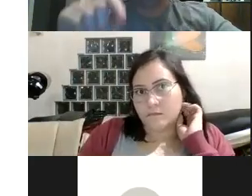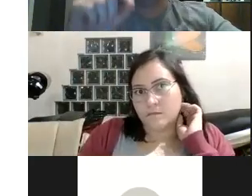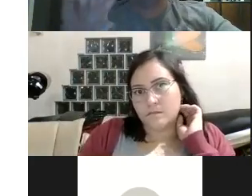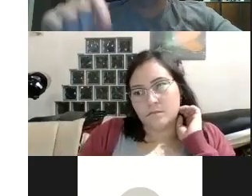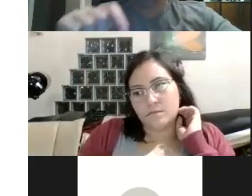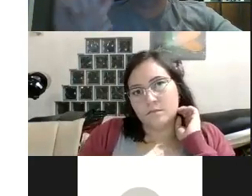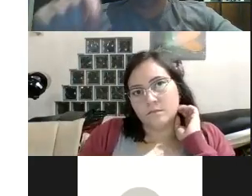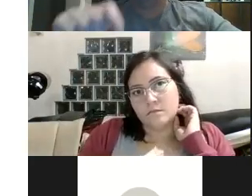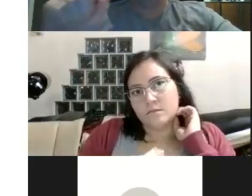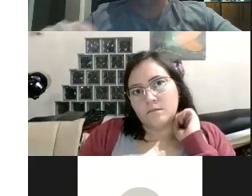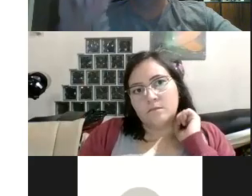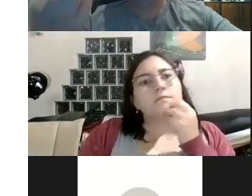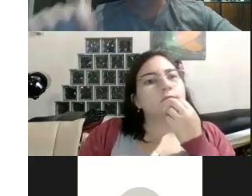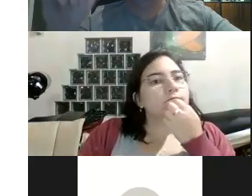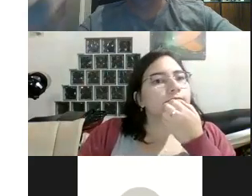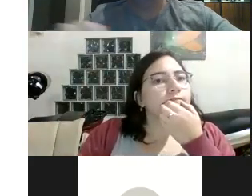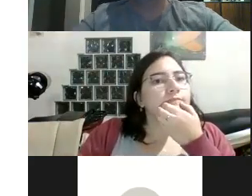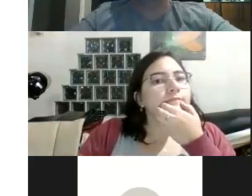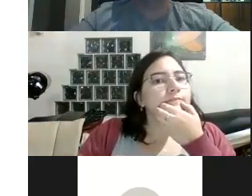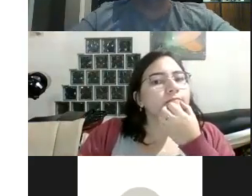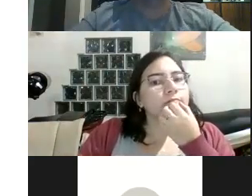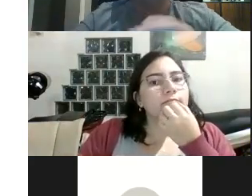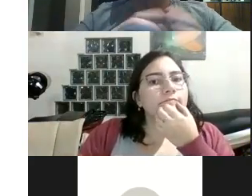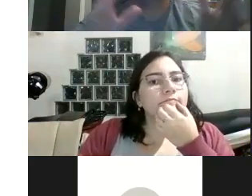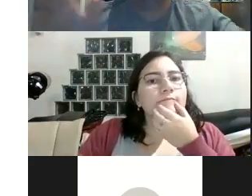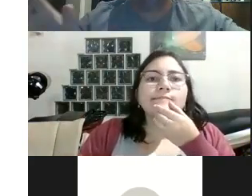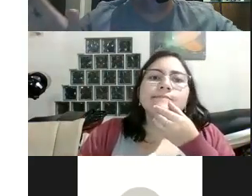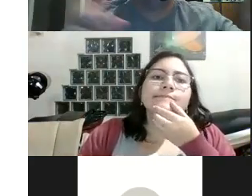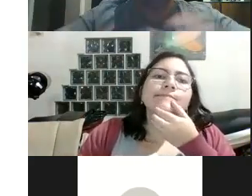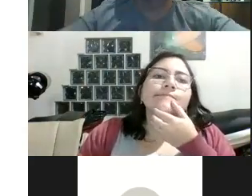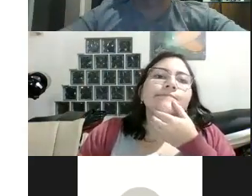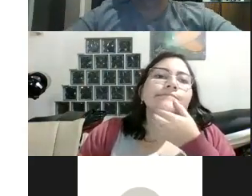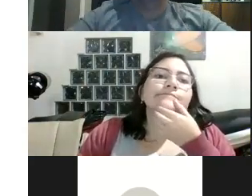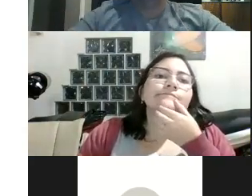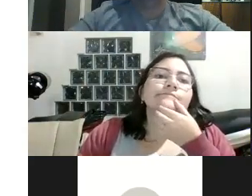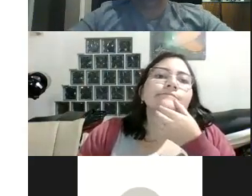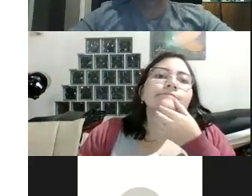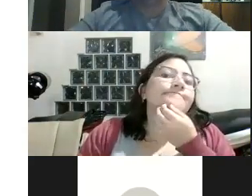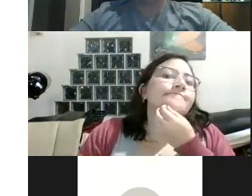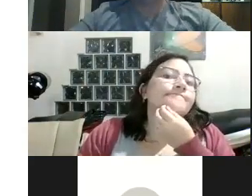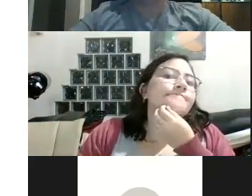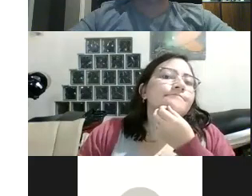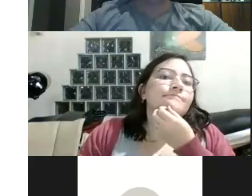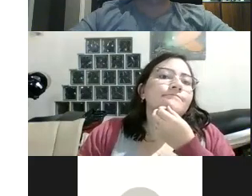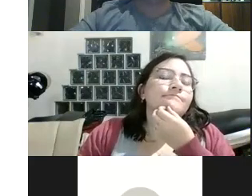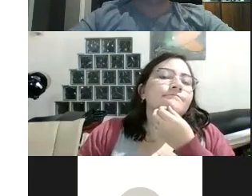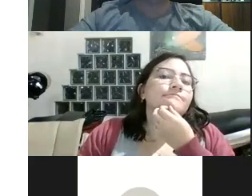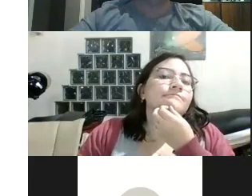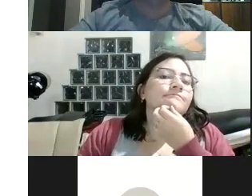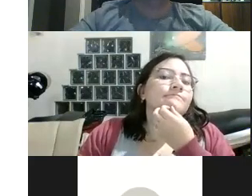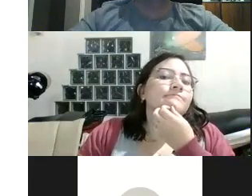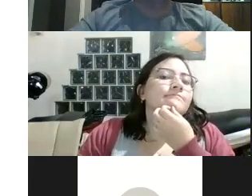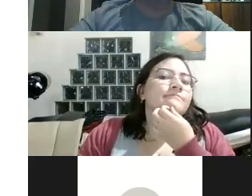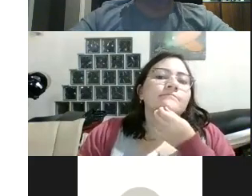Essa foi a maior cheia dos últimos X anos. Quanto é X anos? A maior cheia de 10